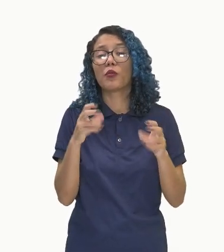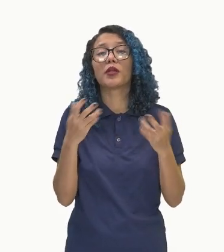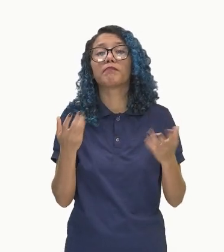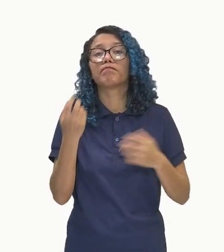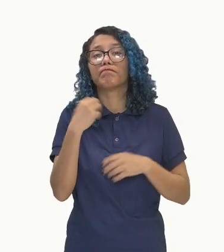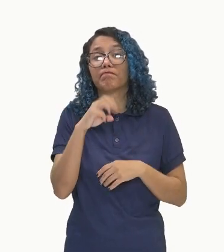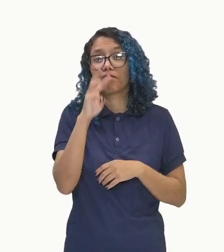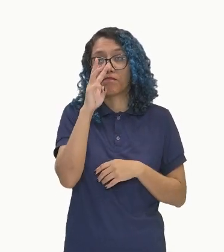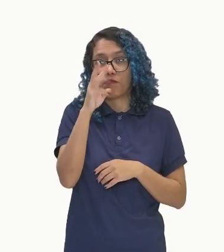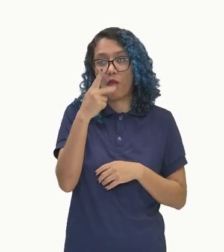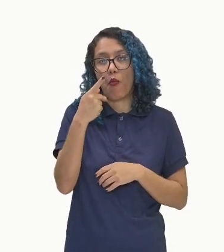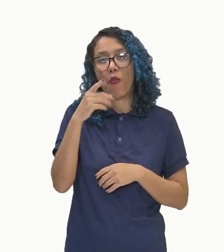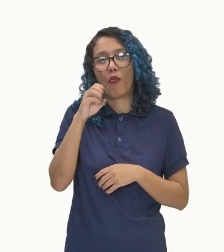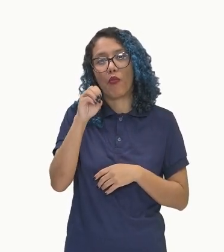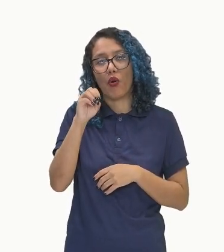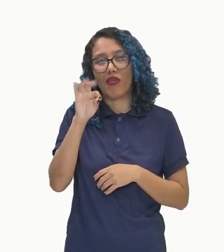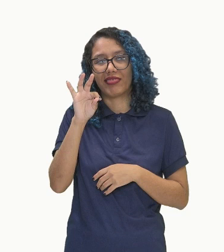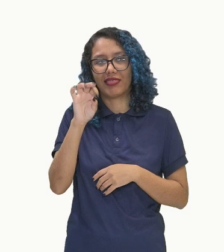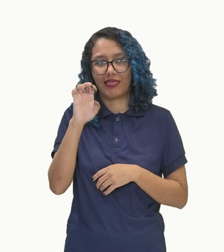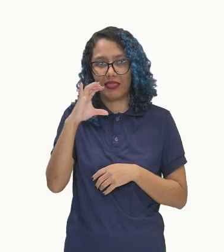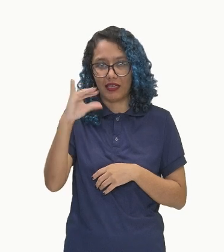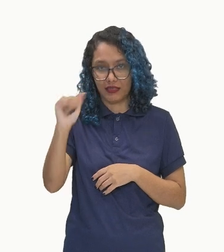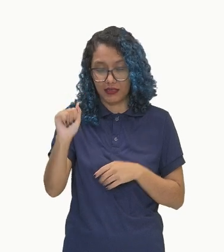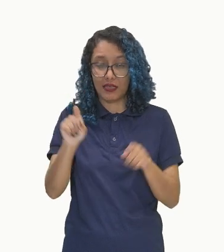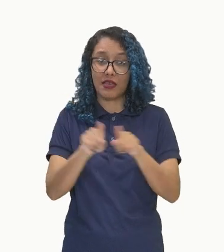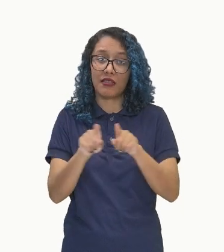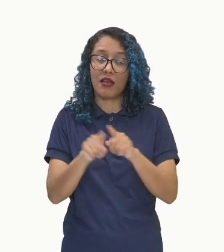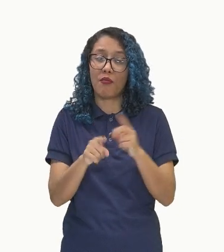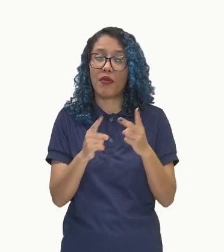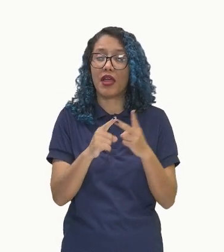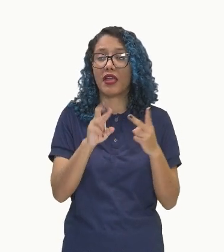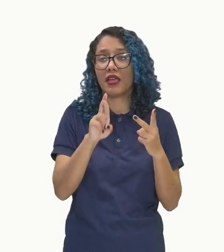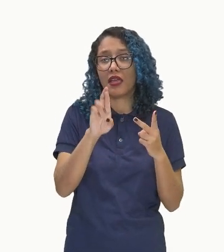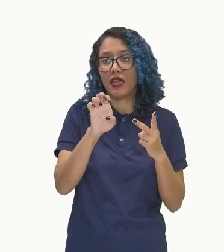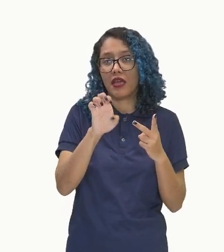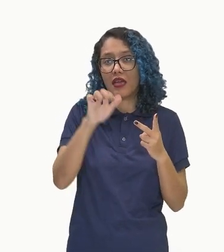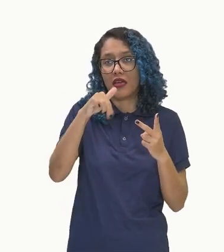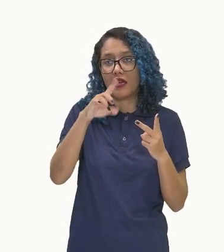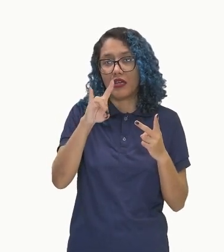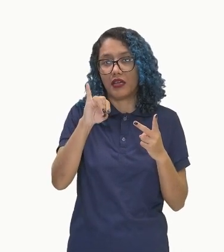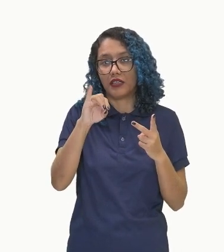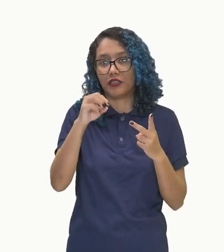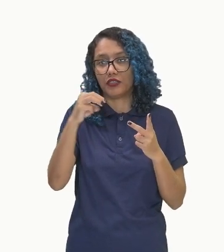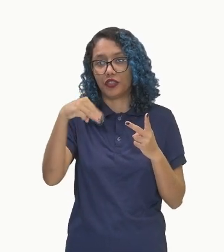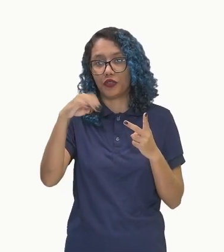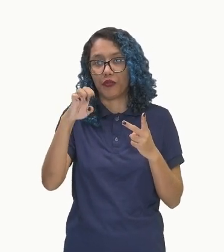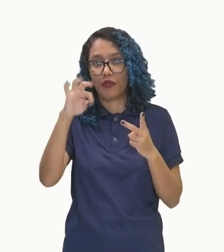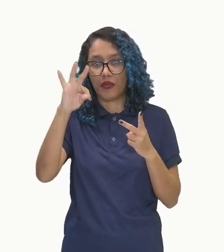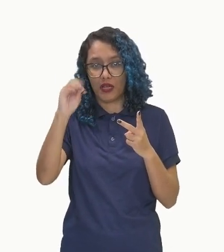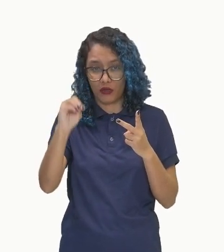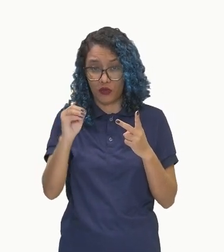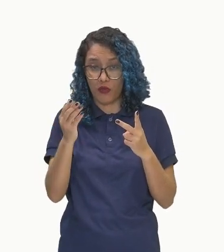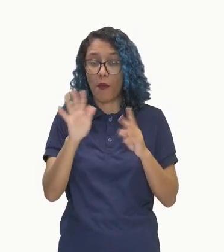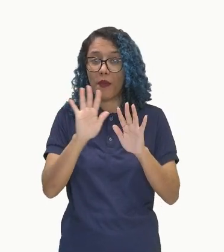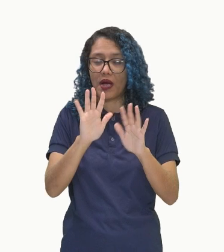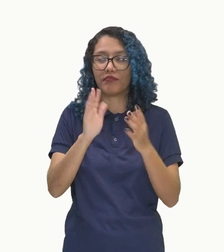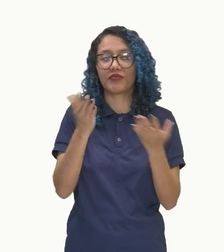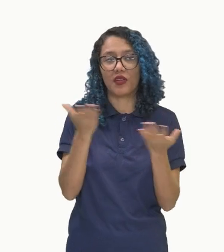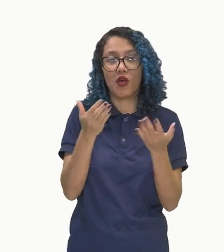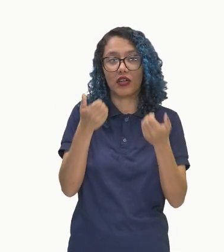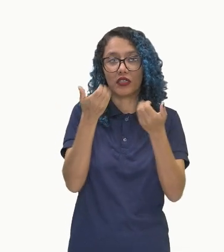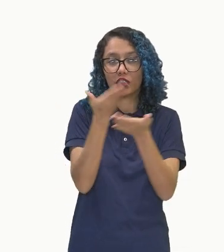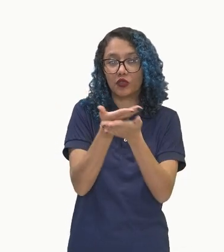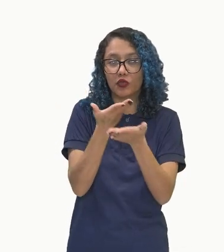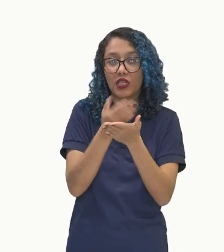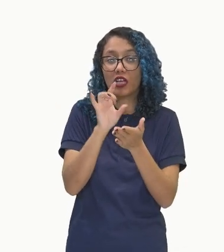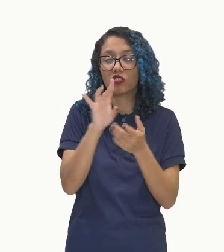somente da potência. Vejam aí. A potência e rendimento dos receptores elétricos.